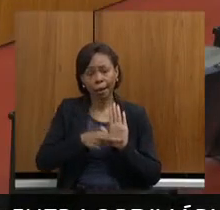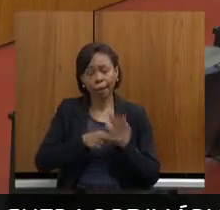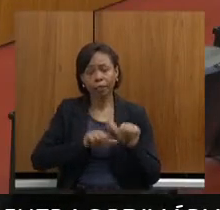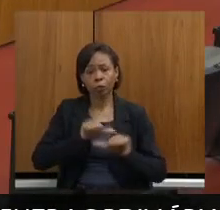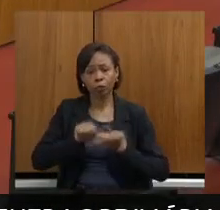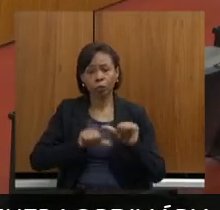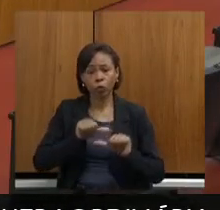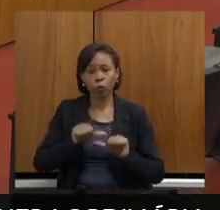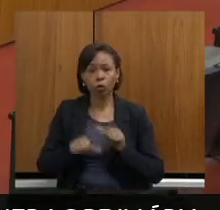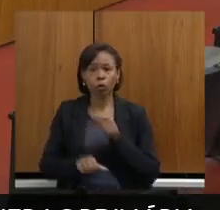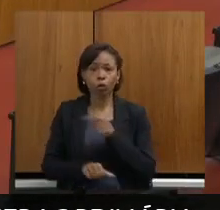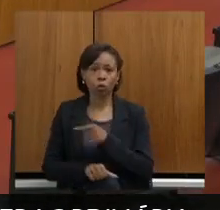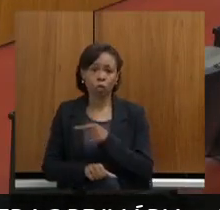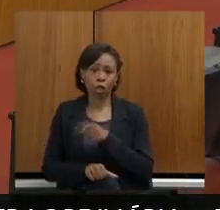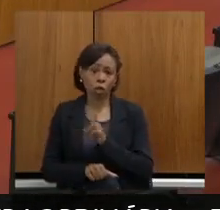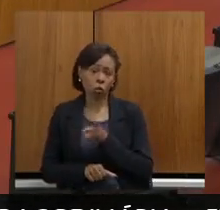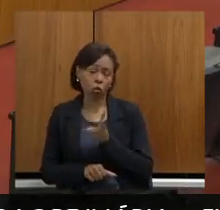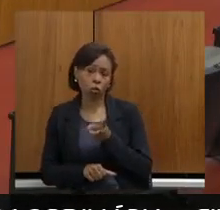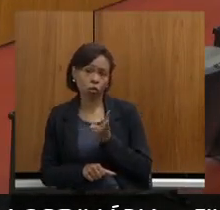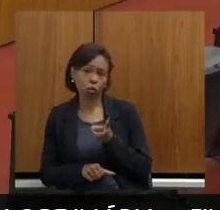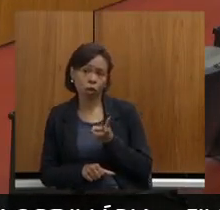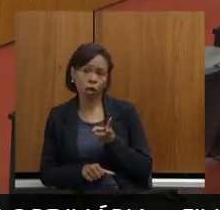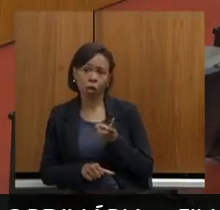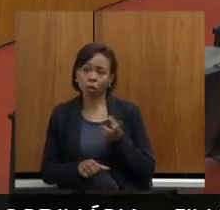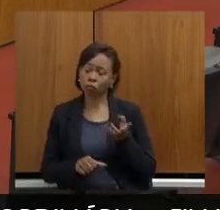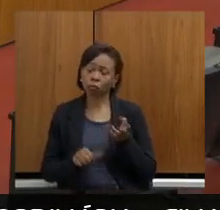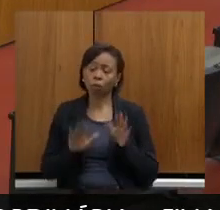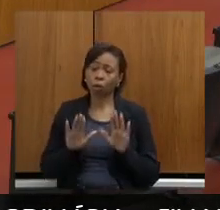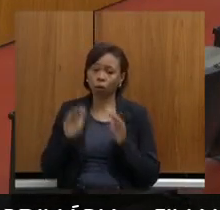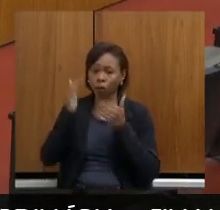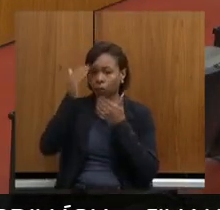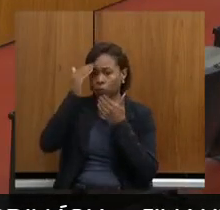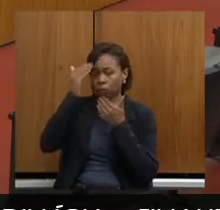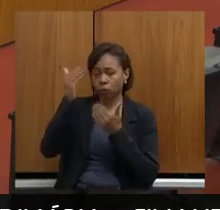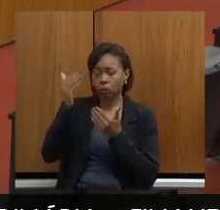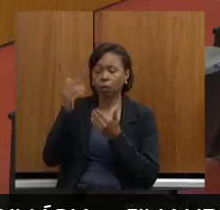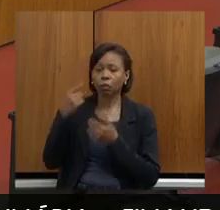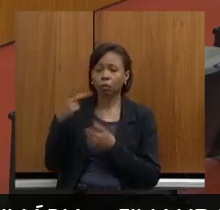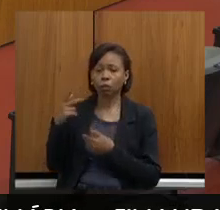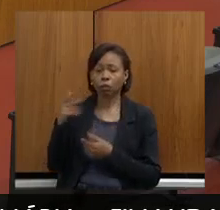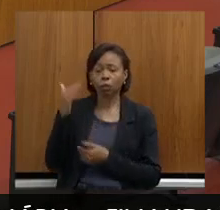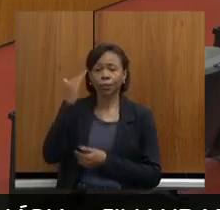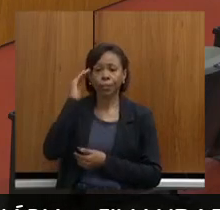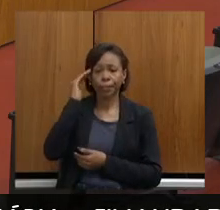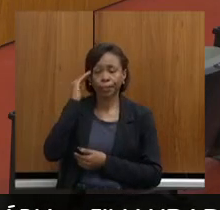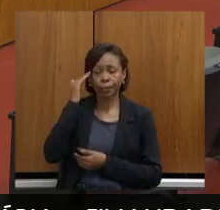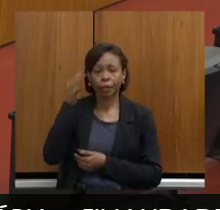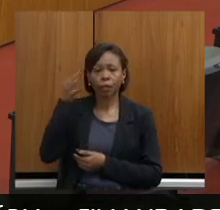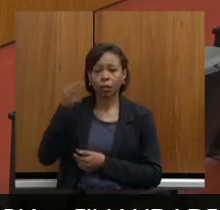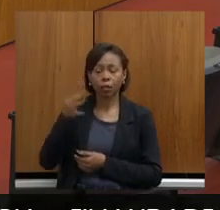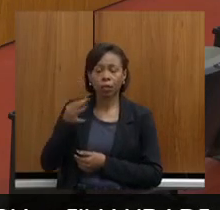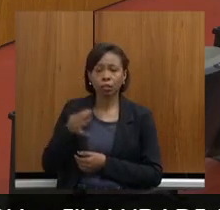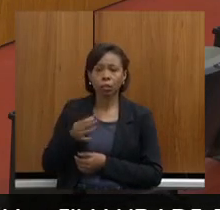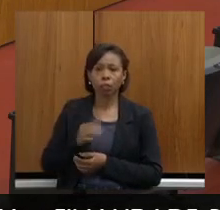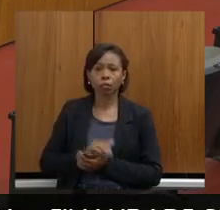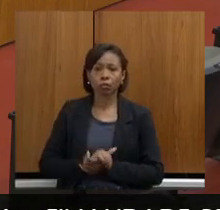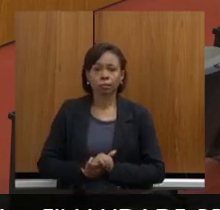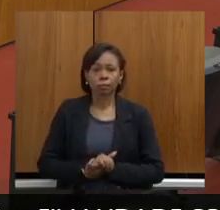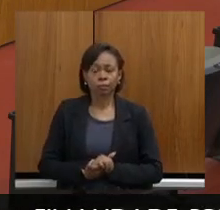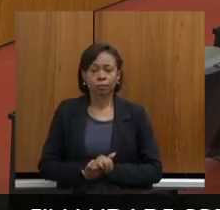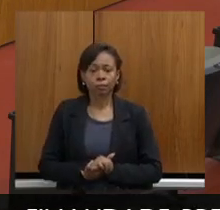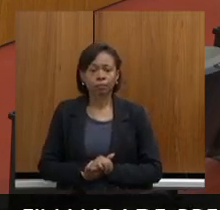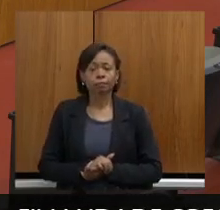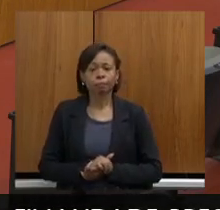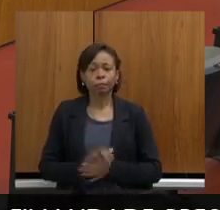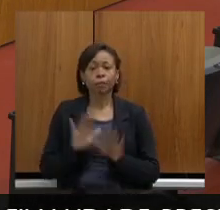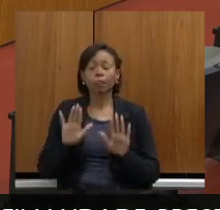existe como você continuar E obrigado pelo seu pelo seu entendimento e a sua consulta até